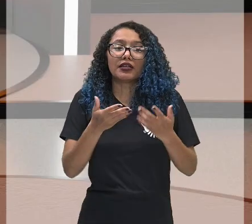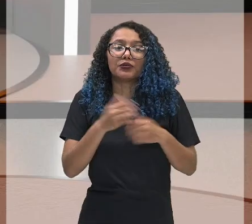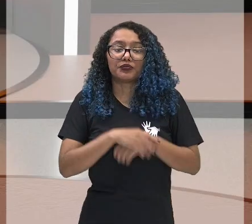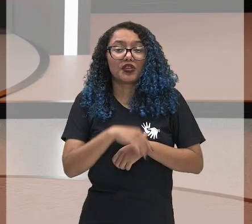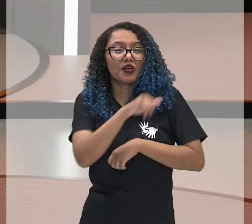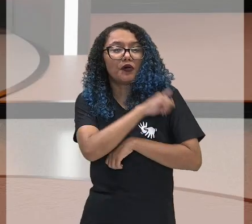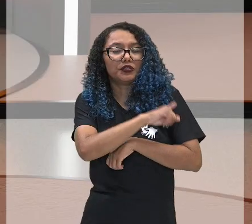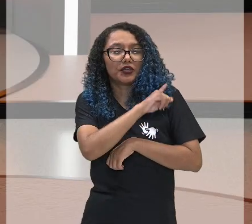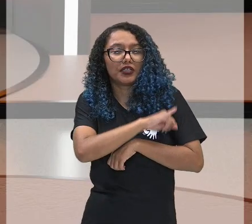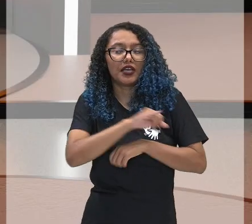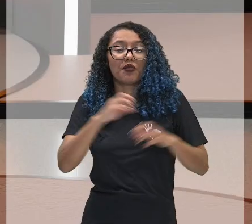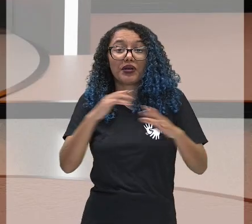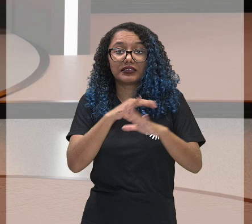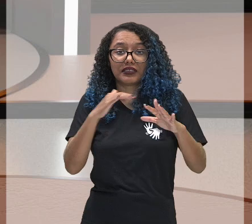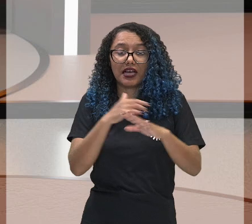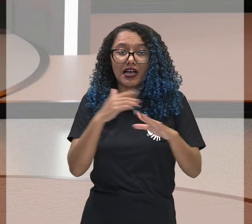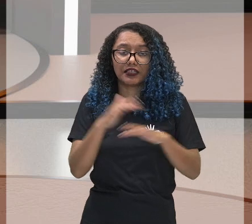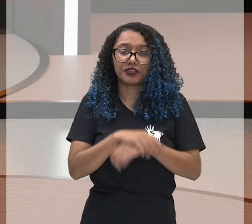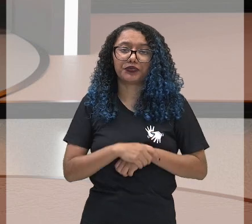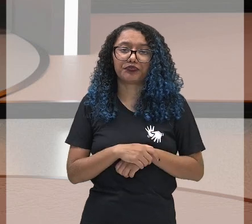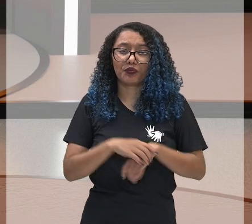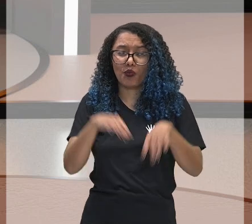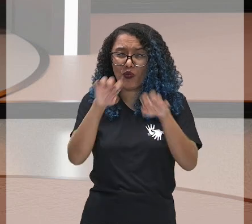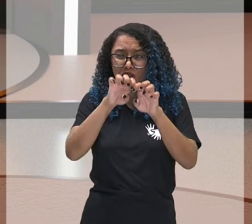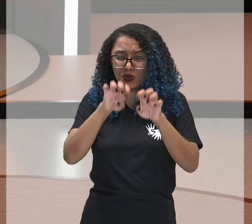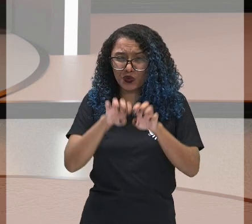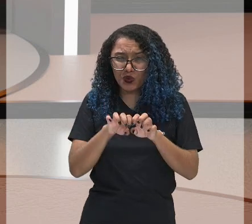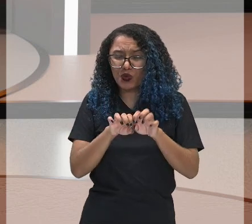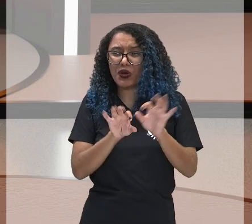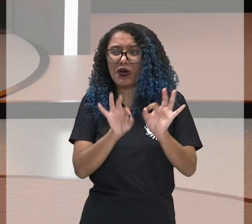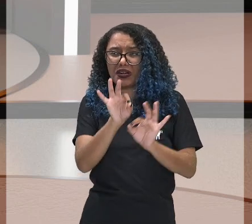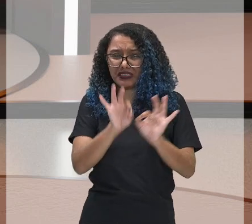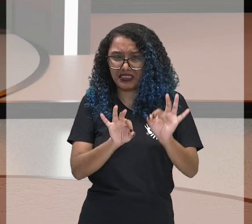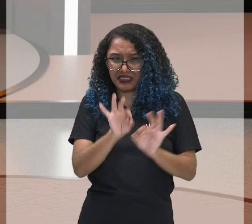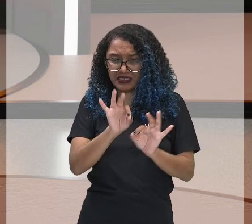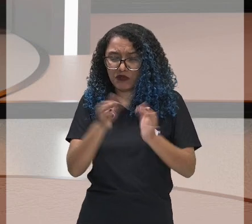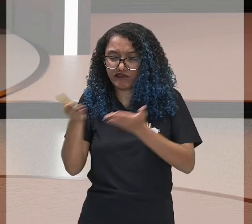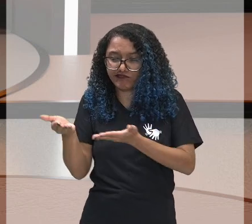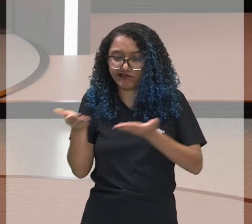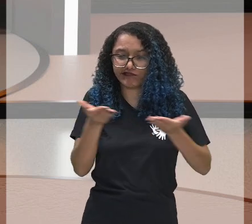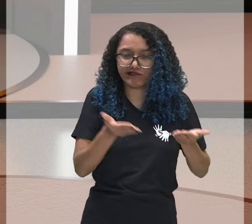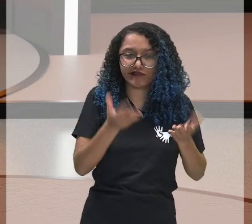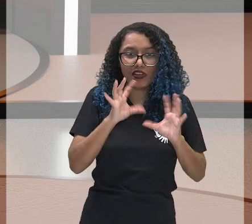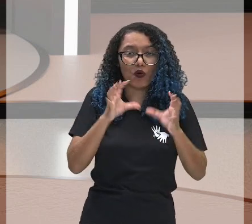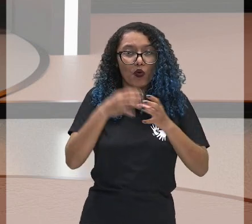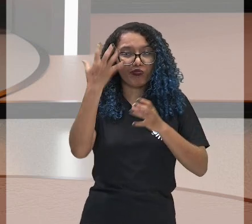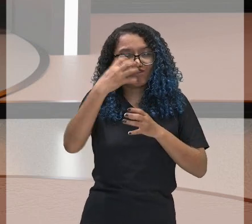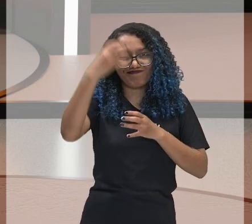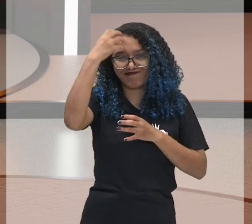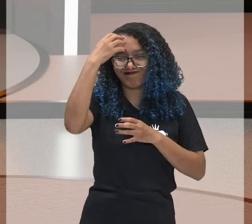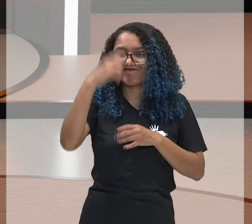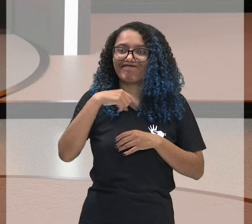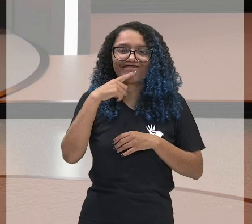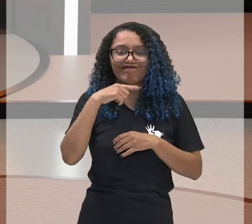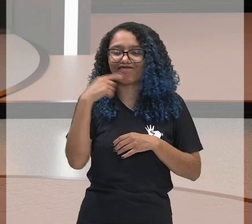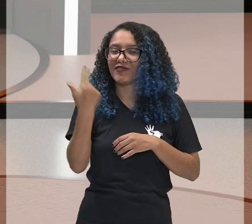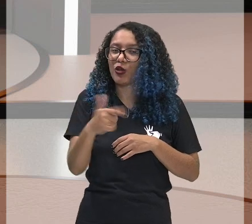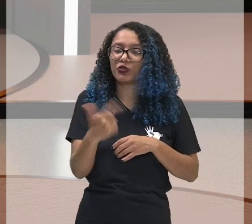momento, uma cidade sem nenhuma estrutura para comportar a corte, mas a partir do momento que o Dom João